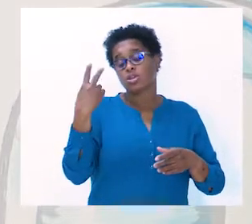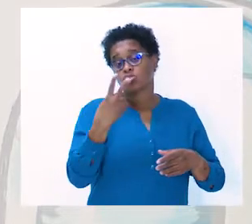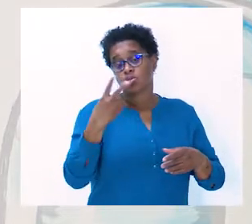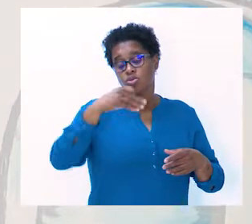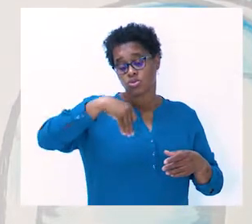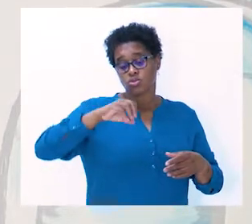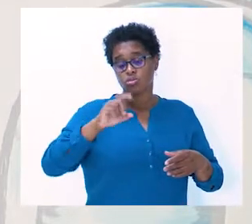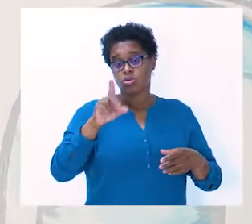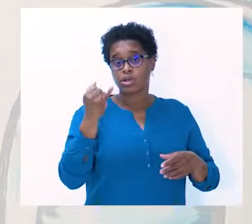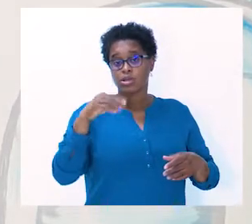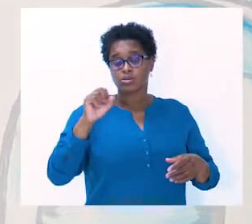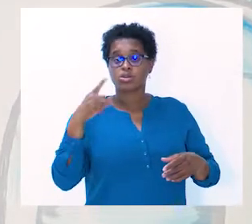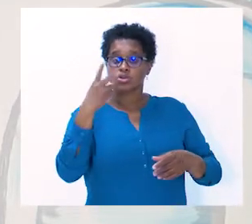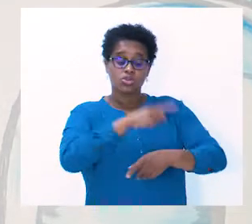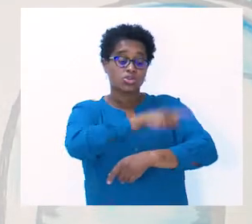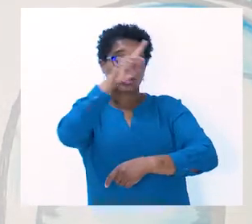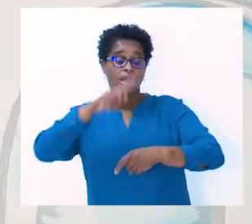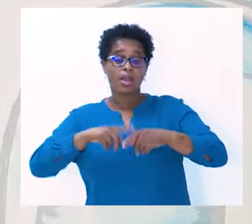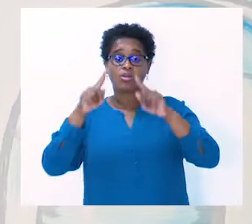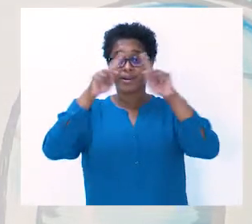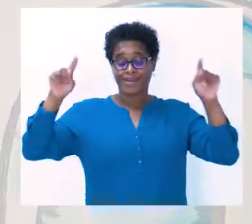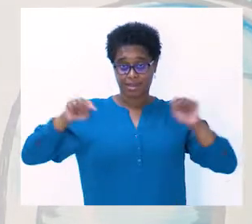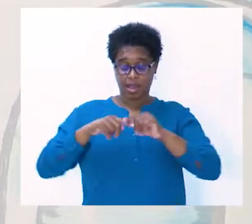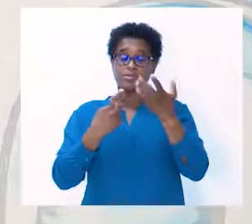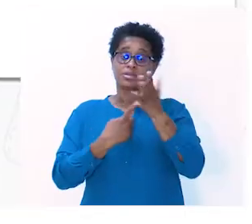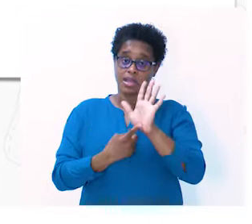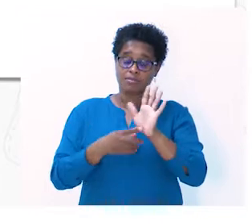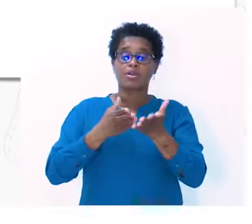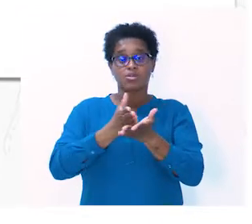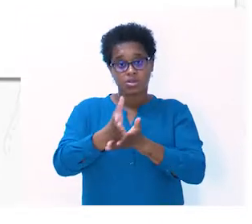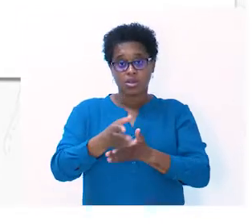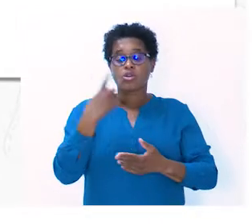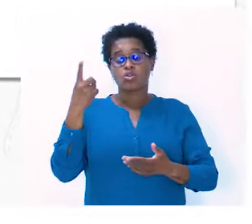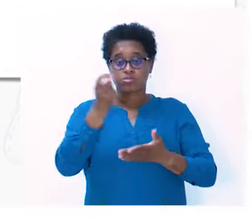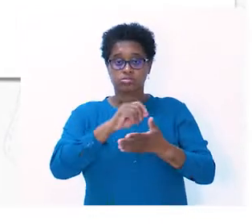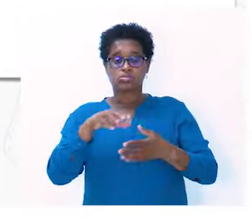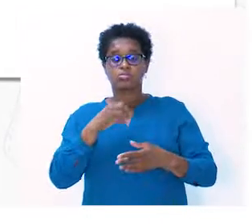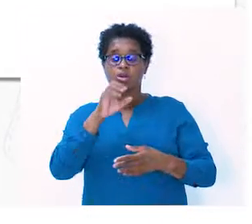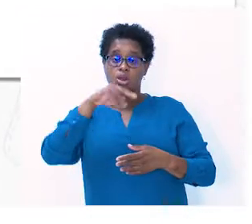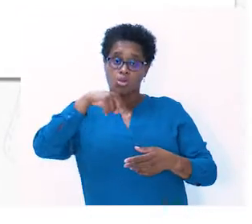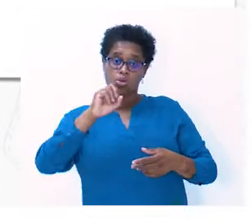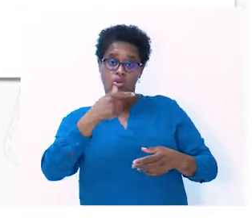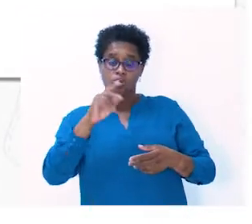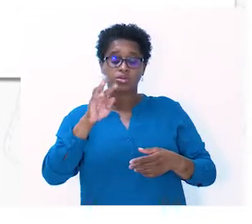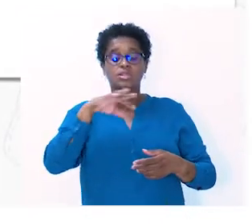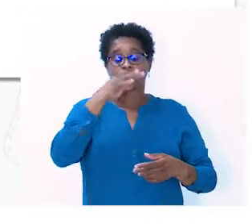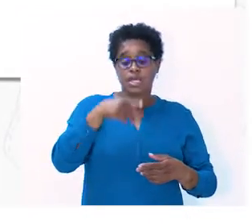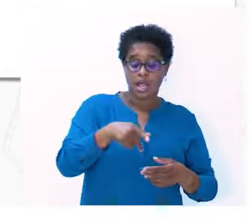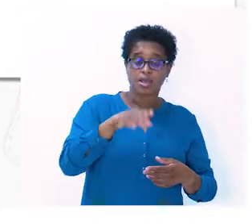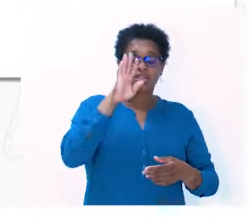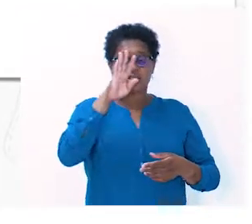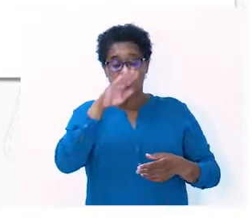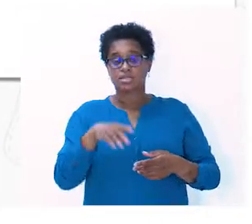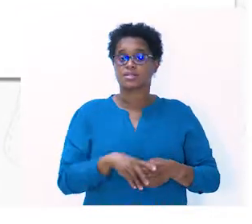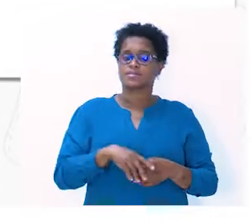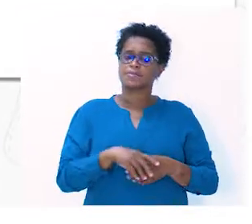que são dois triângulos retângulo como exemplo. Vamos prosseguir com uma nota onde diz: se a razão de